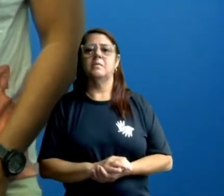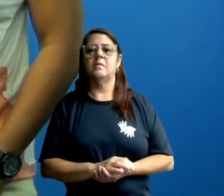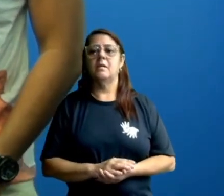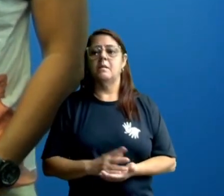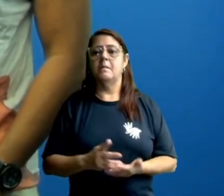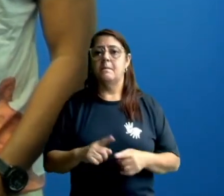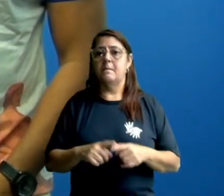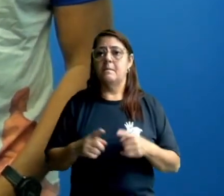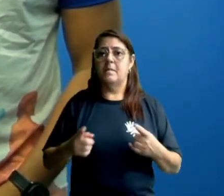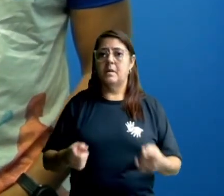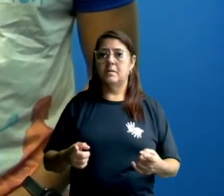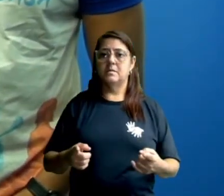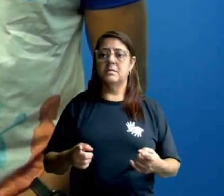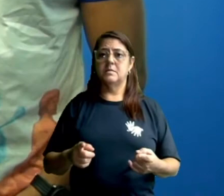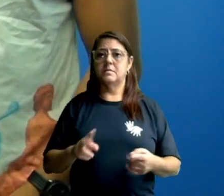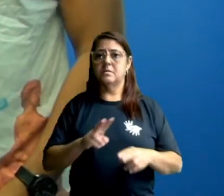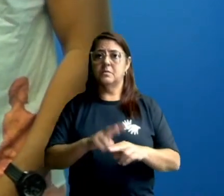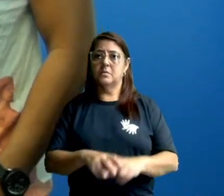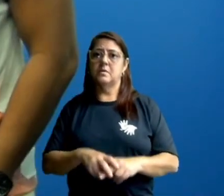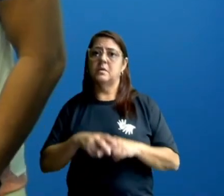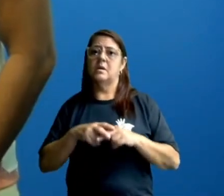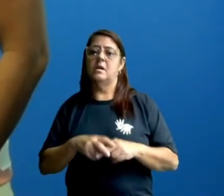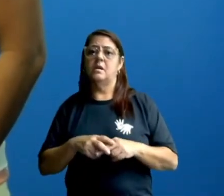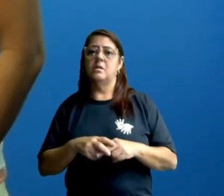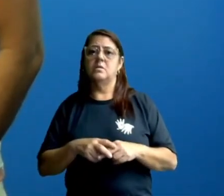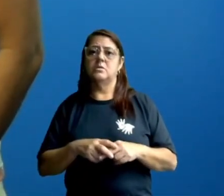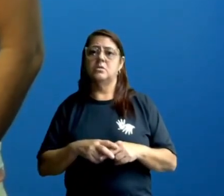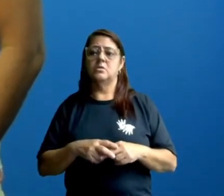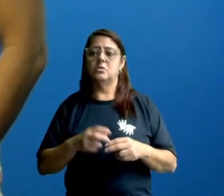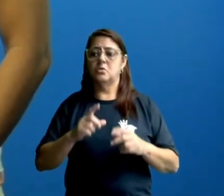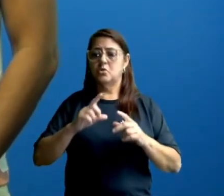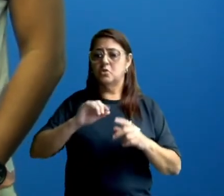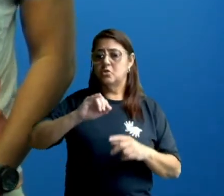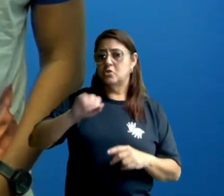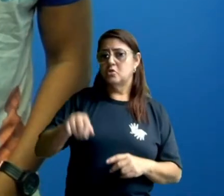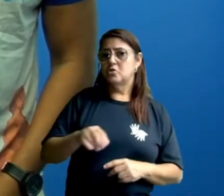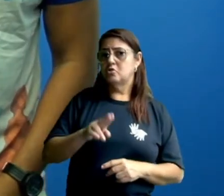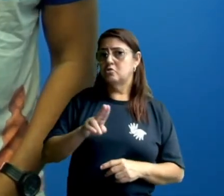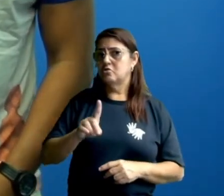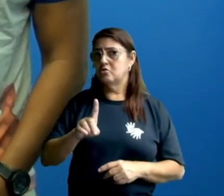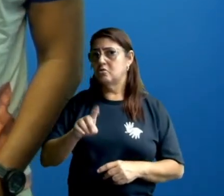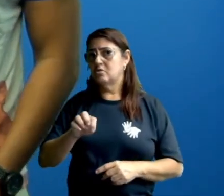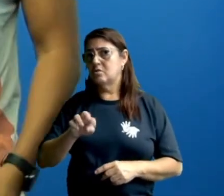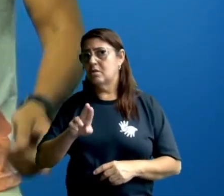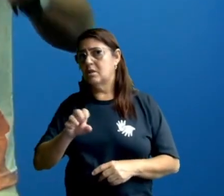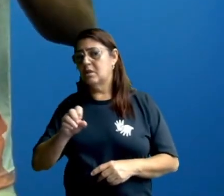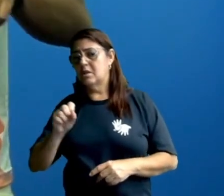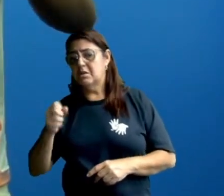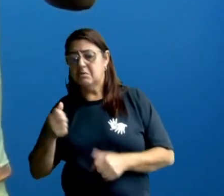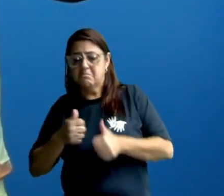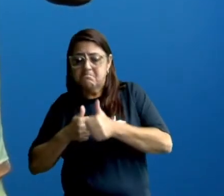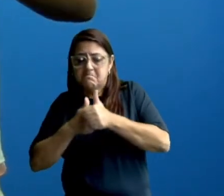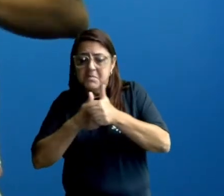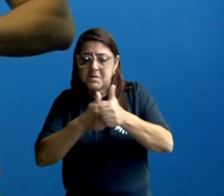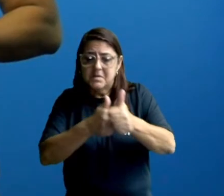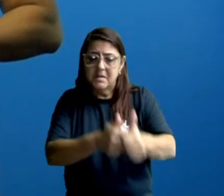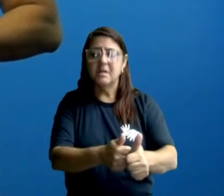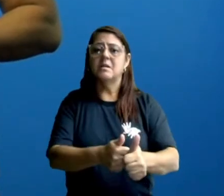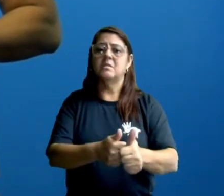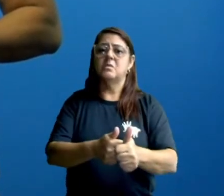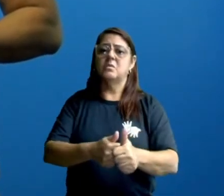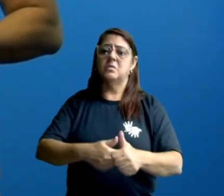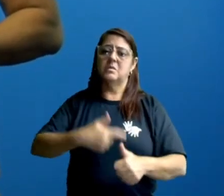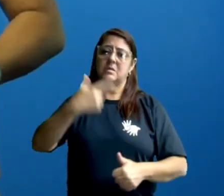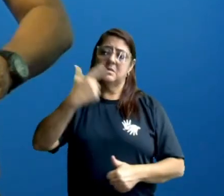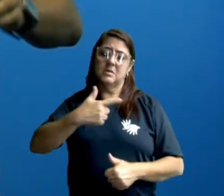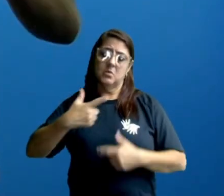ela é justamente por conta de que houve tantos judeus mortos, tantos judeus perseguidos durante a